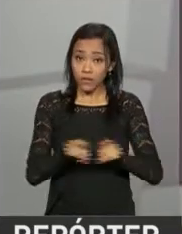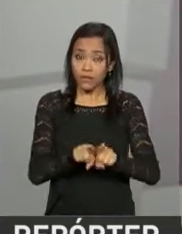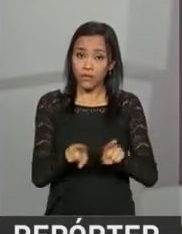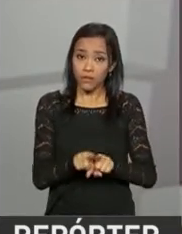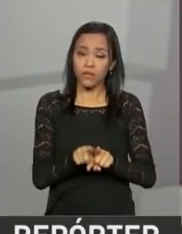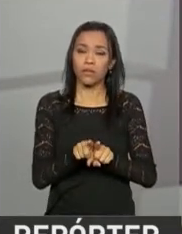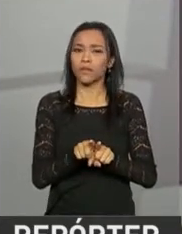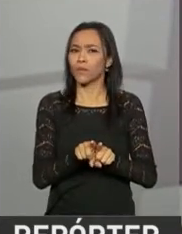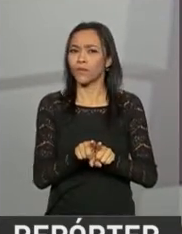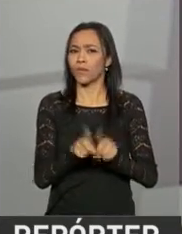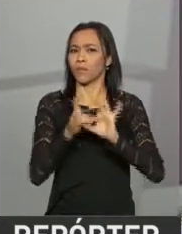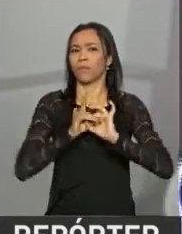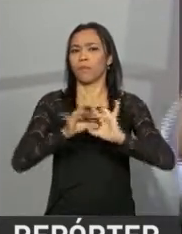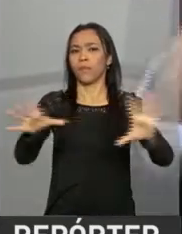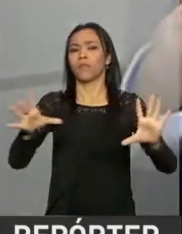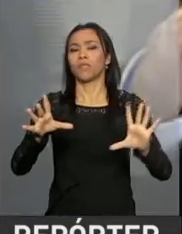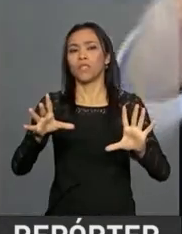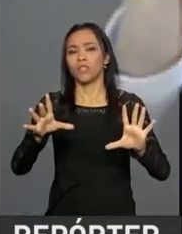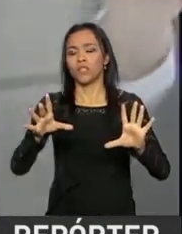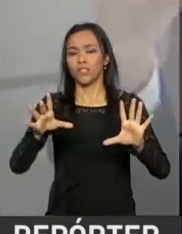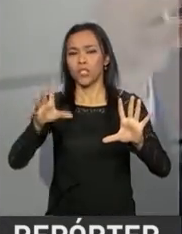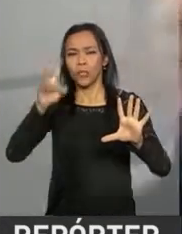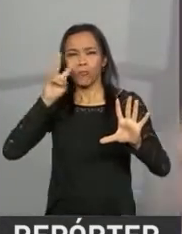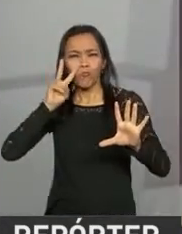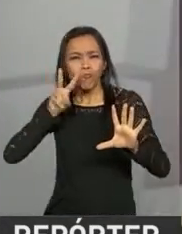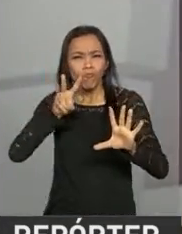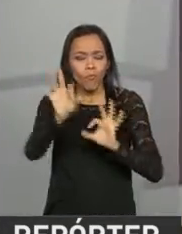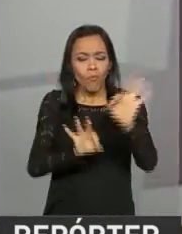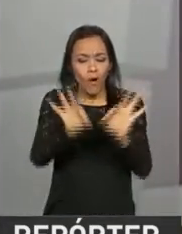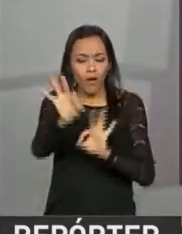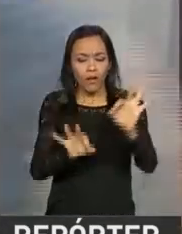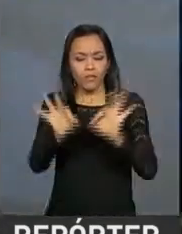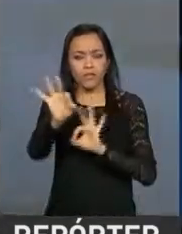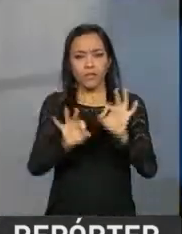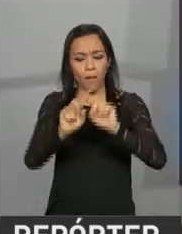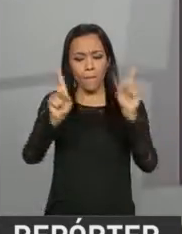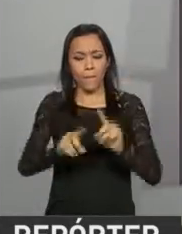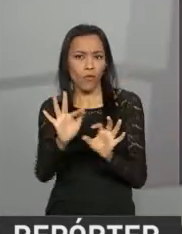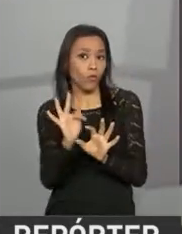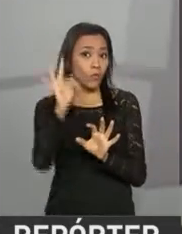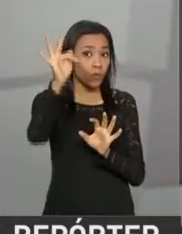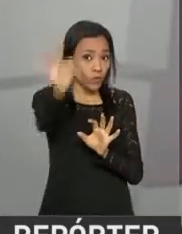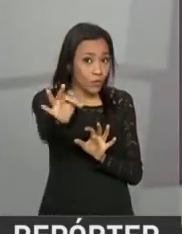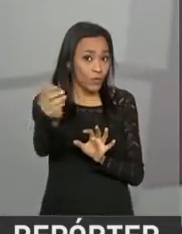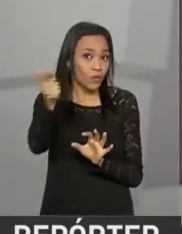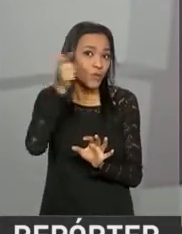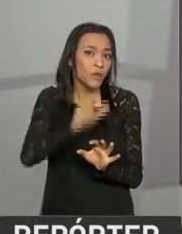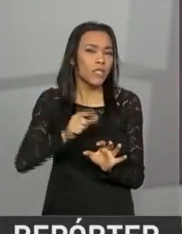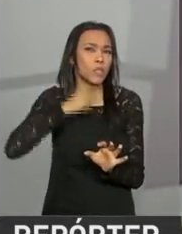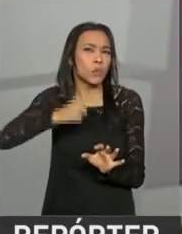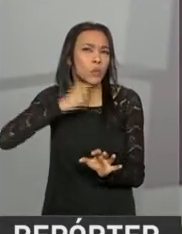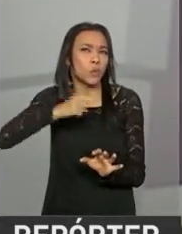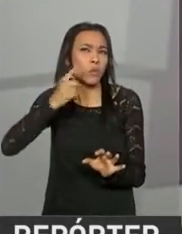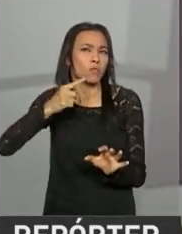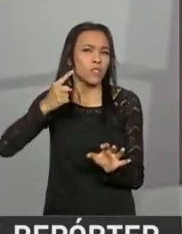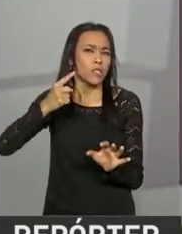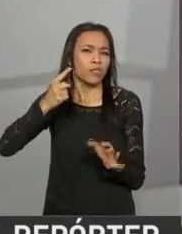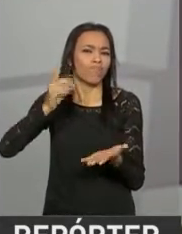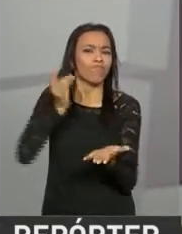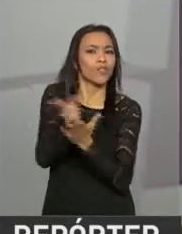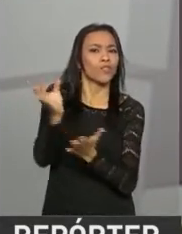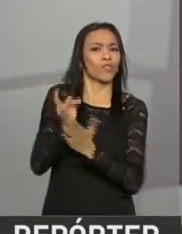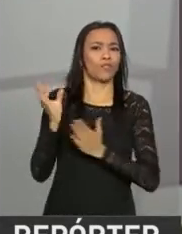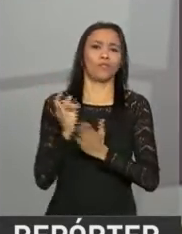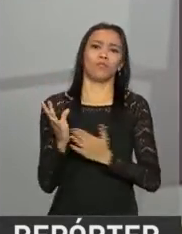permite o alô meu medo dos horizontes de planejamento é diminui as incertezas quanto ao